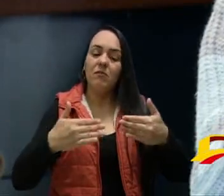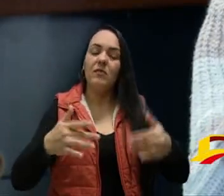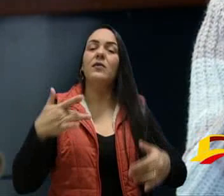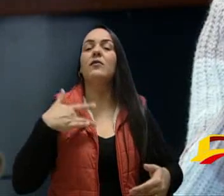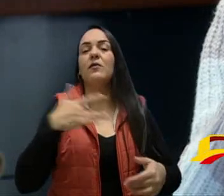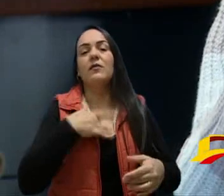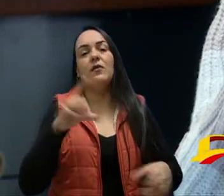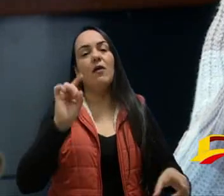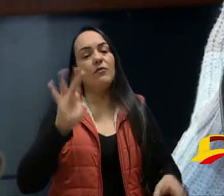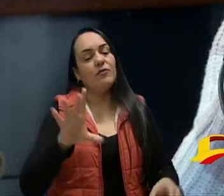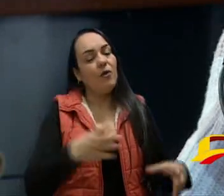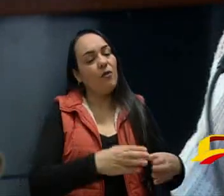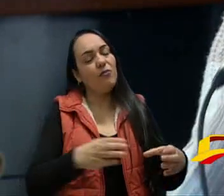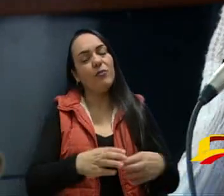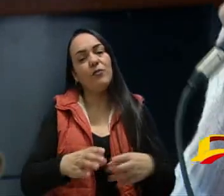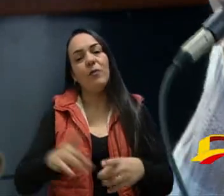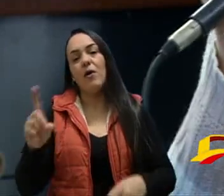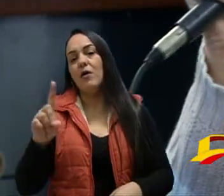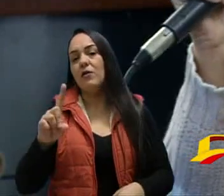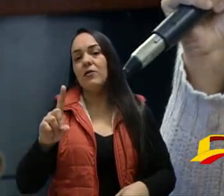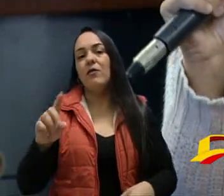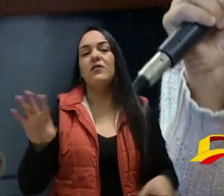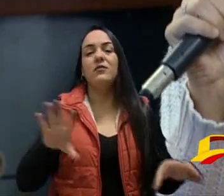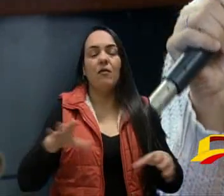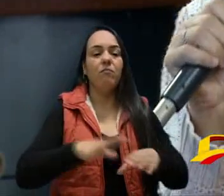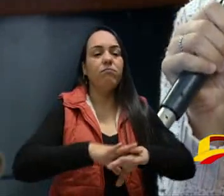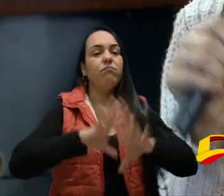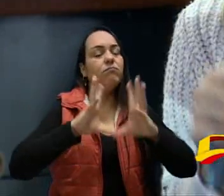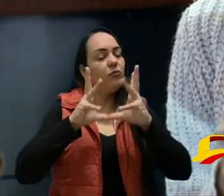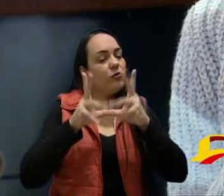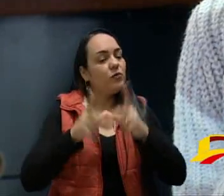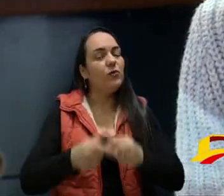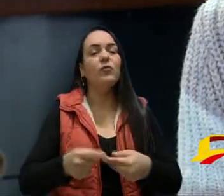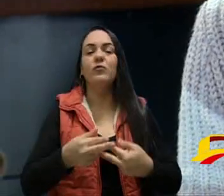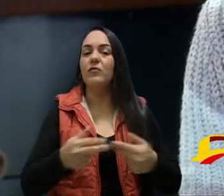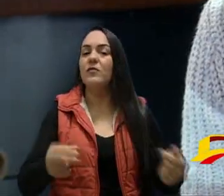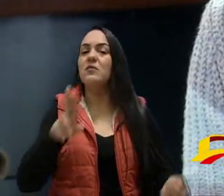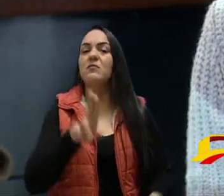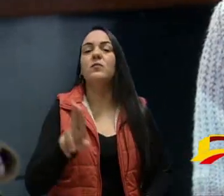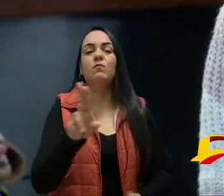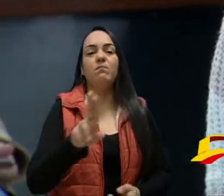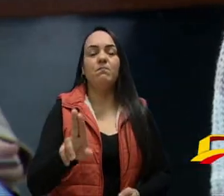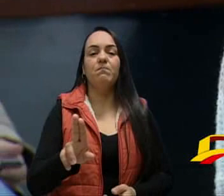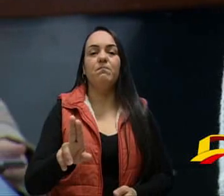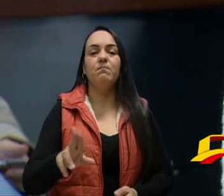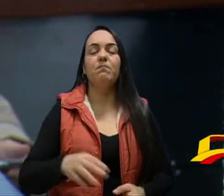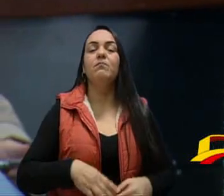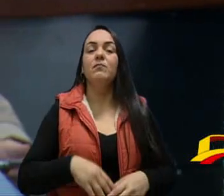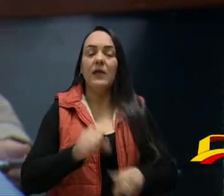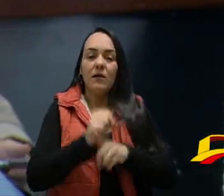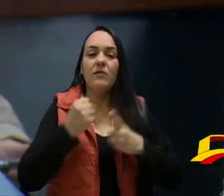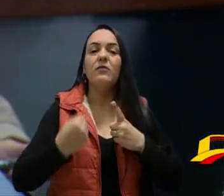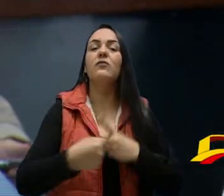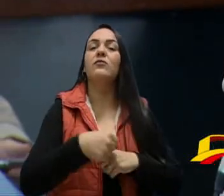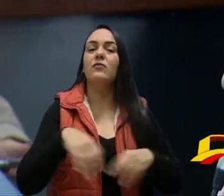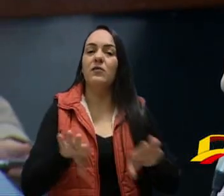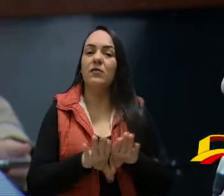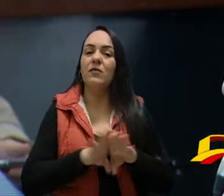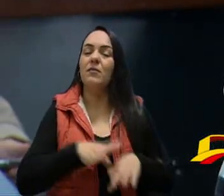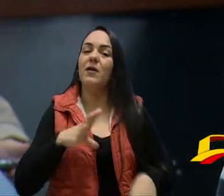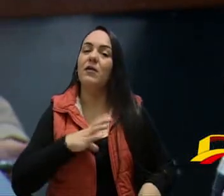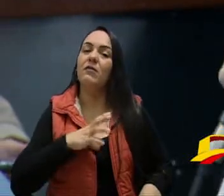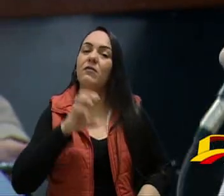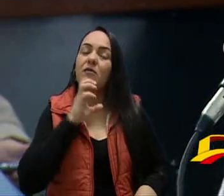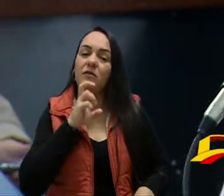alguns grupos nós não a gente abrir um para todos um dá para abrir algum segmento da sociedade que nem foi feito em